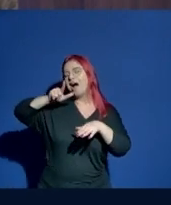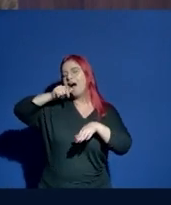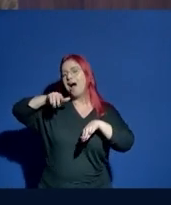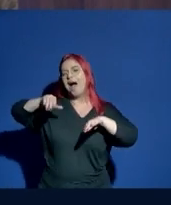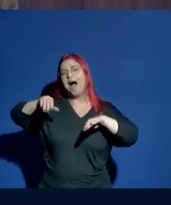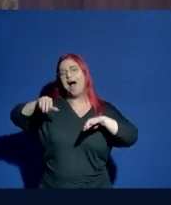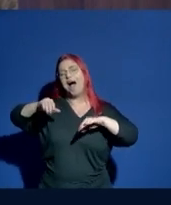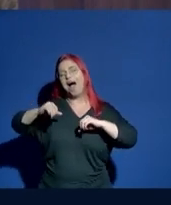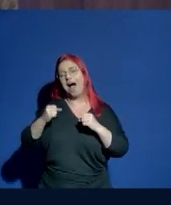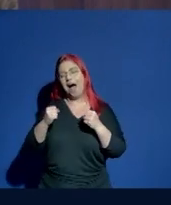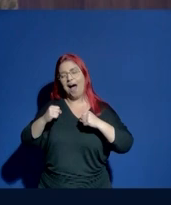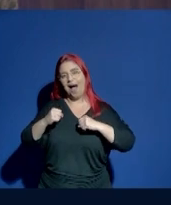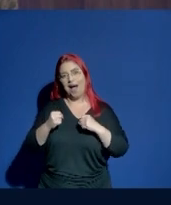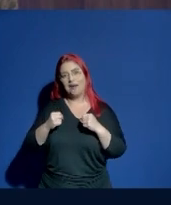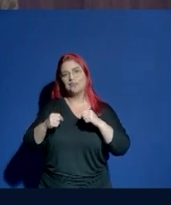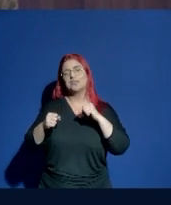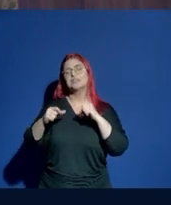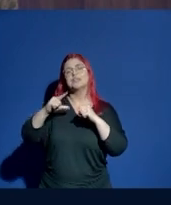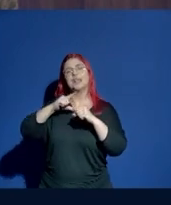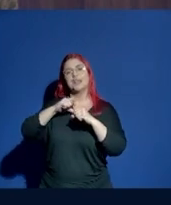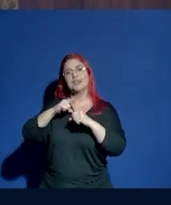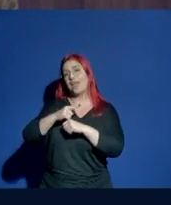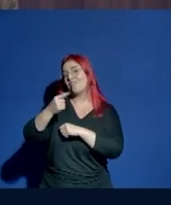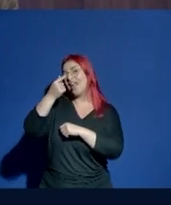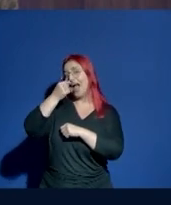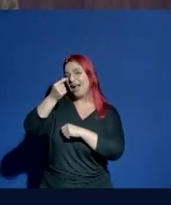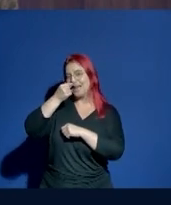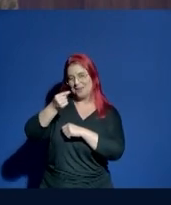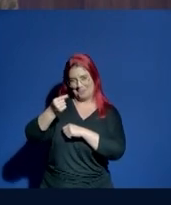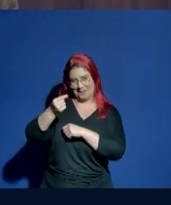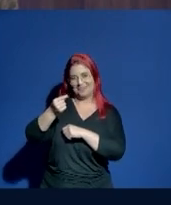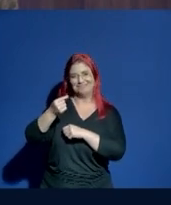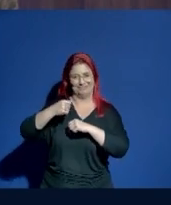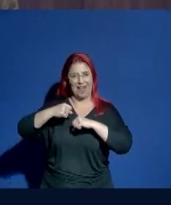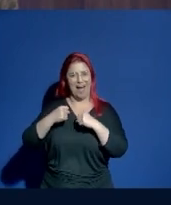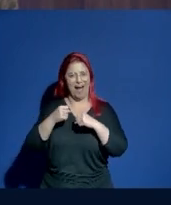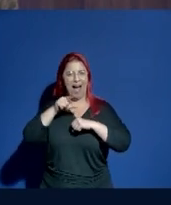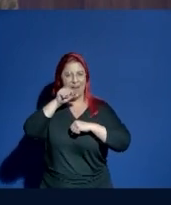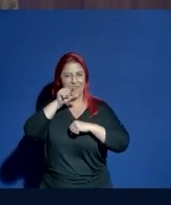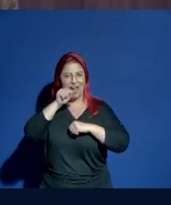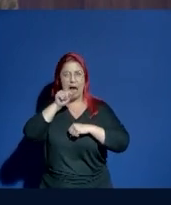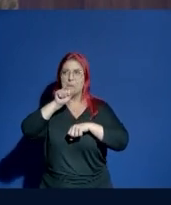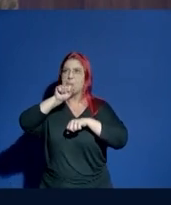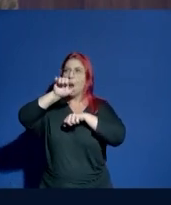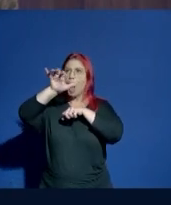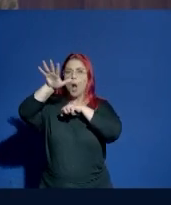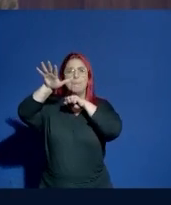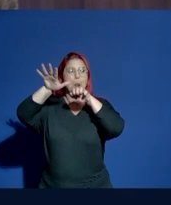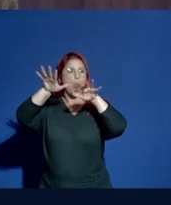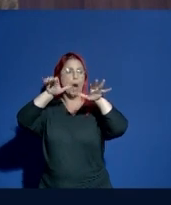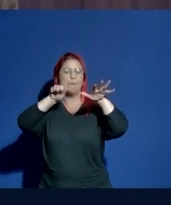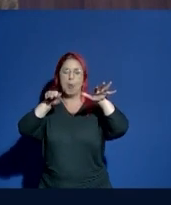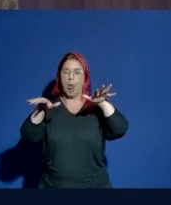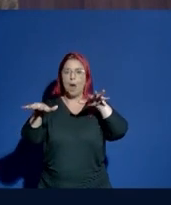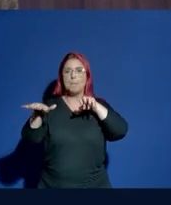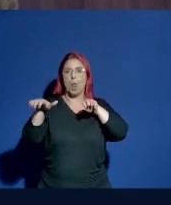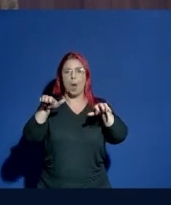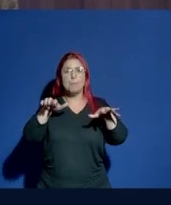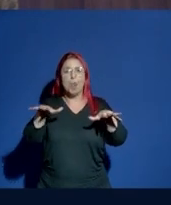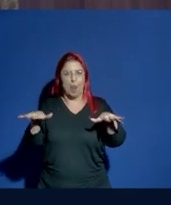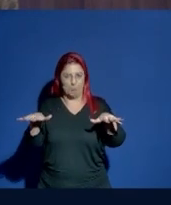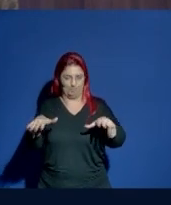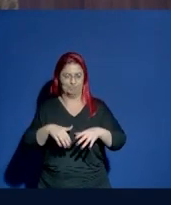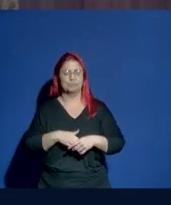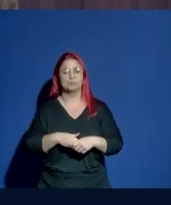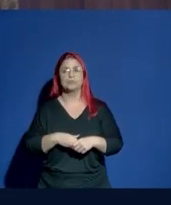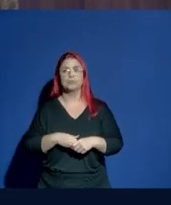com problema de gripe aviária, rapidamente isso se espalhou para os plantéis comerciais.